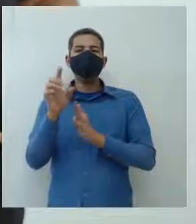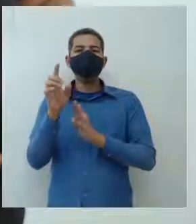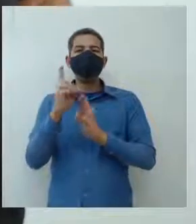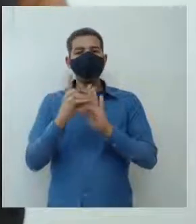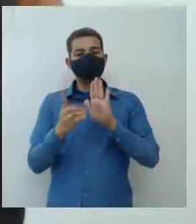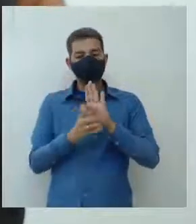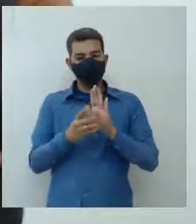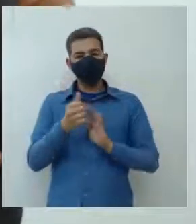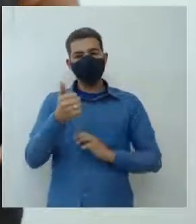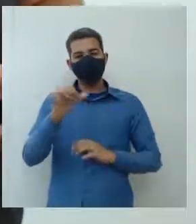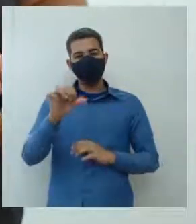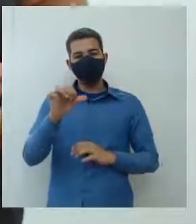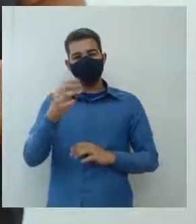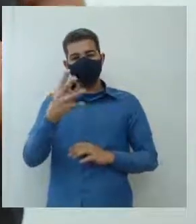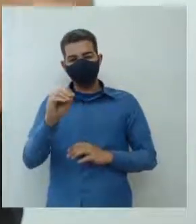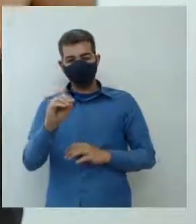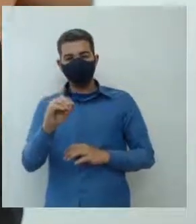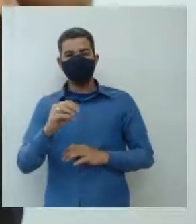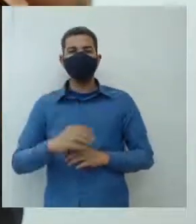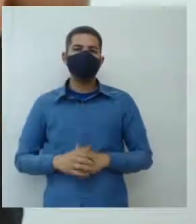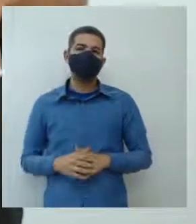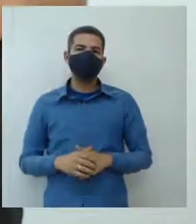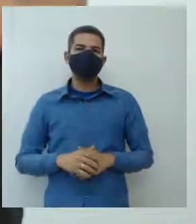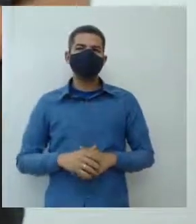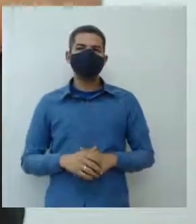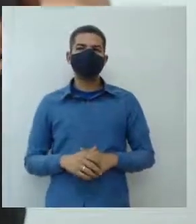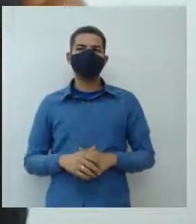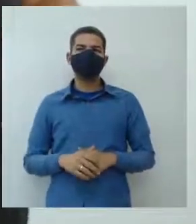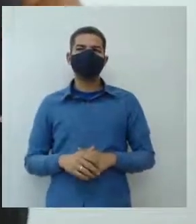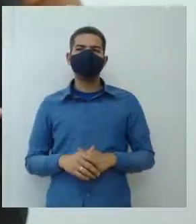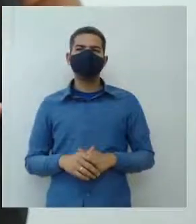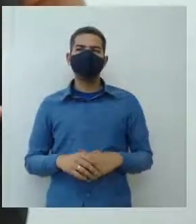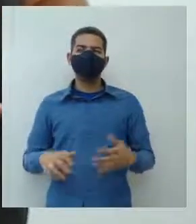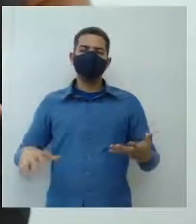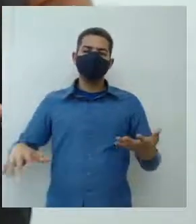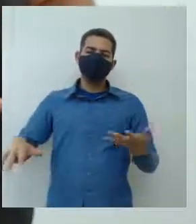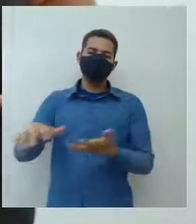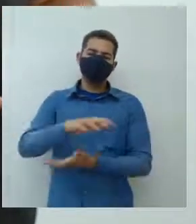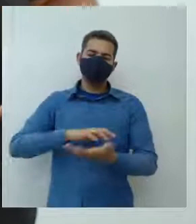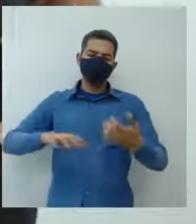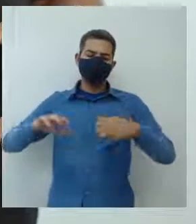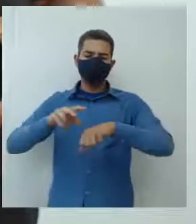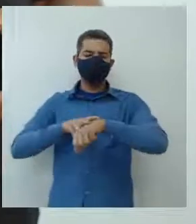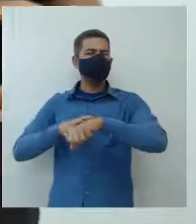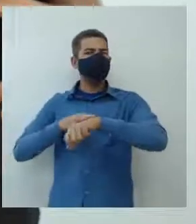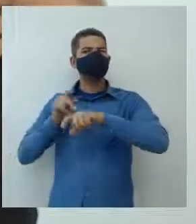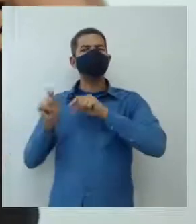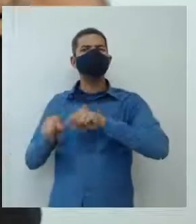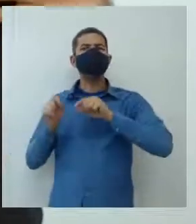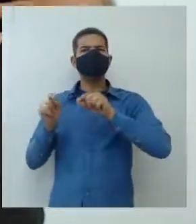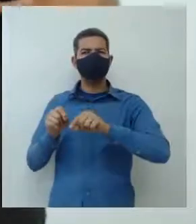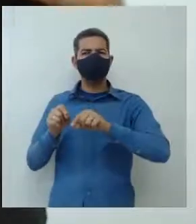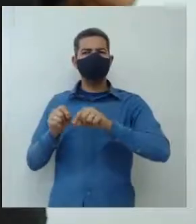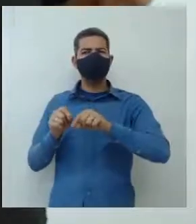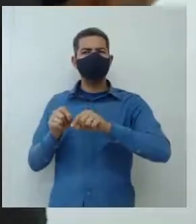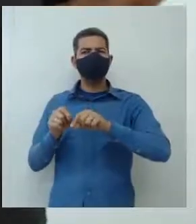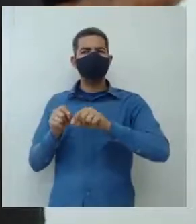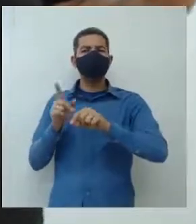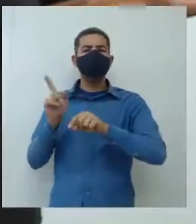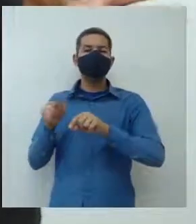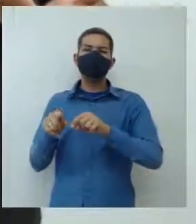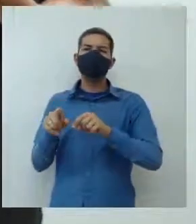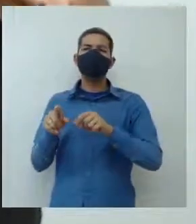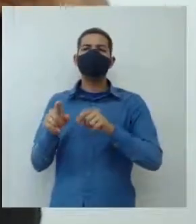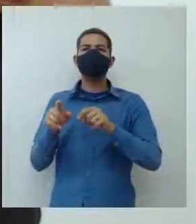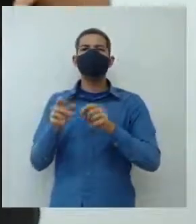na década de 1940. Então, o que danado é essa Revolução Verde? A Revolução Verde foi